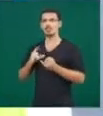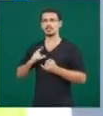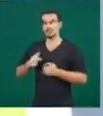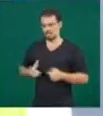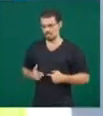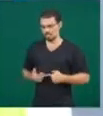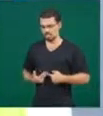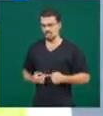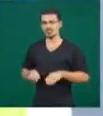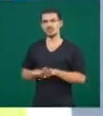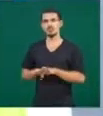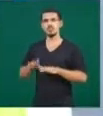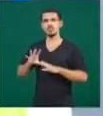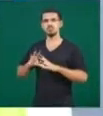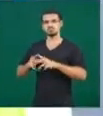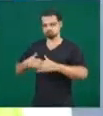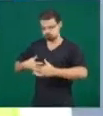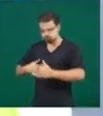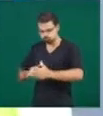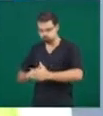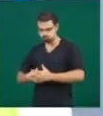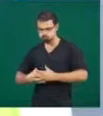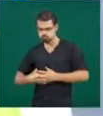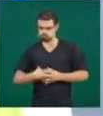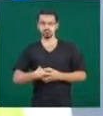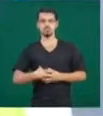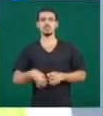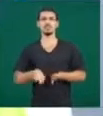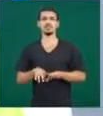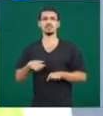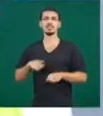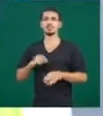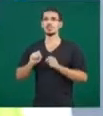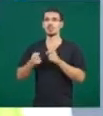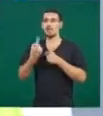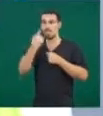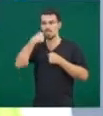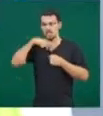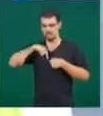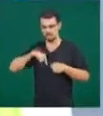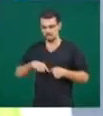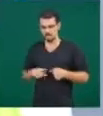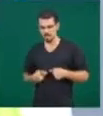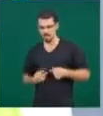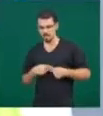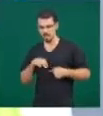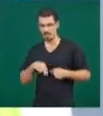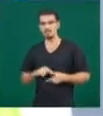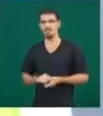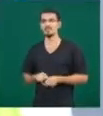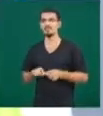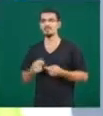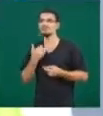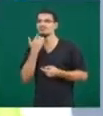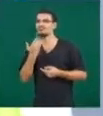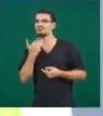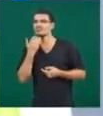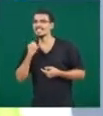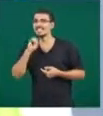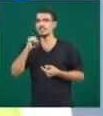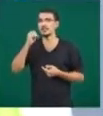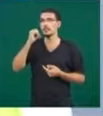balão intragástrico, tem até redução agora de estômago por endoscopia. Mas nada adianta se o paciente não comprar a